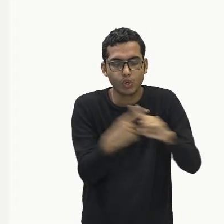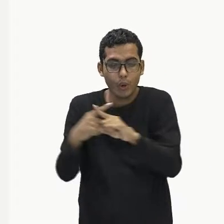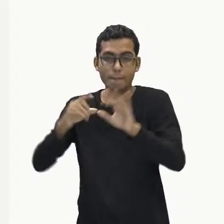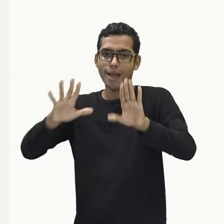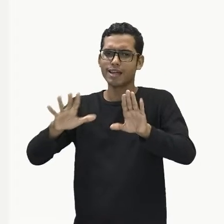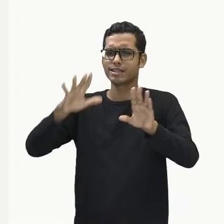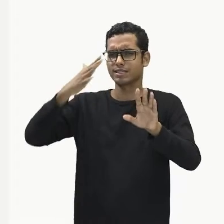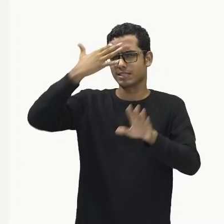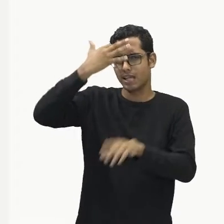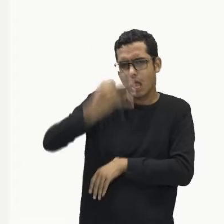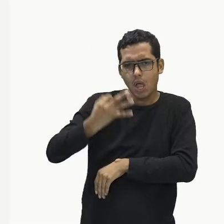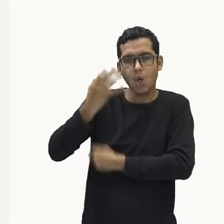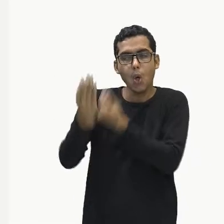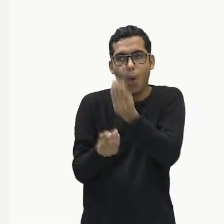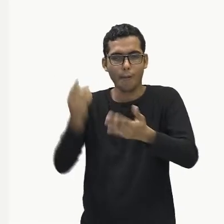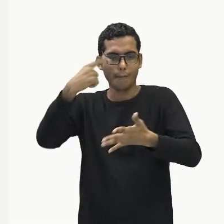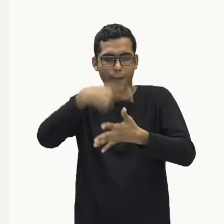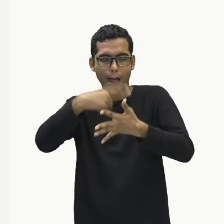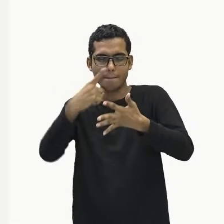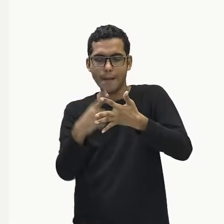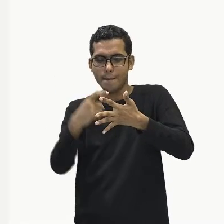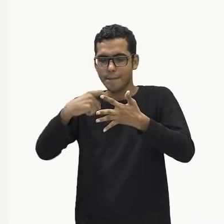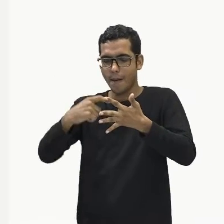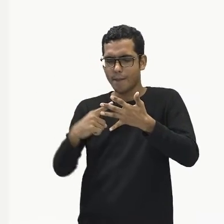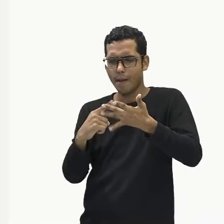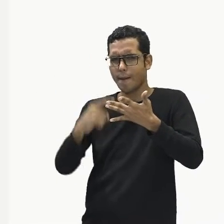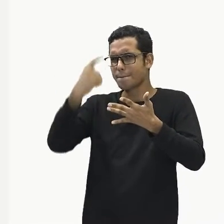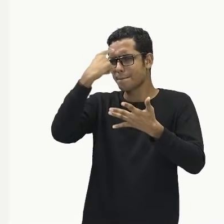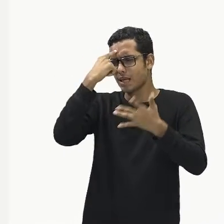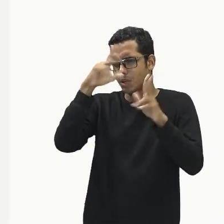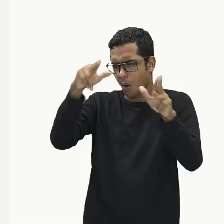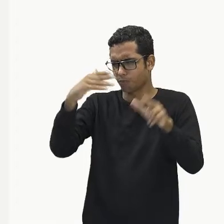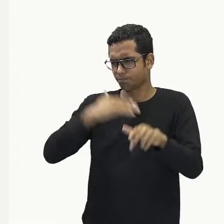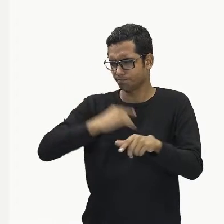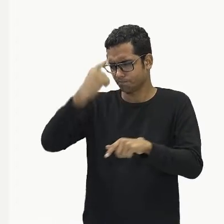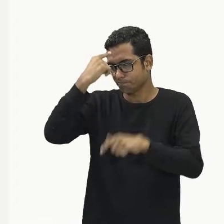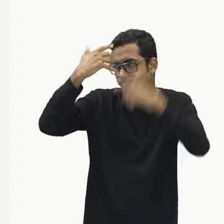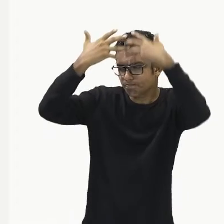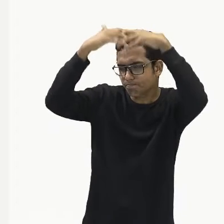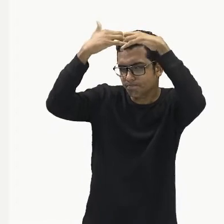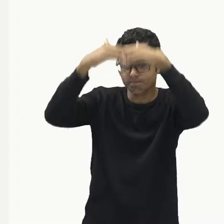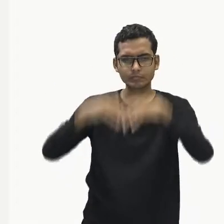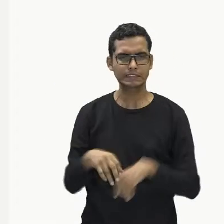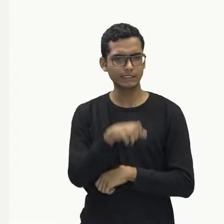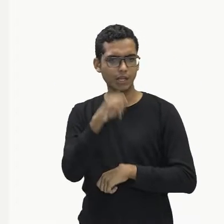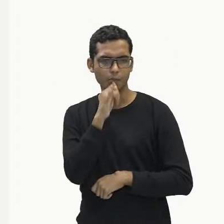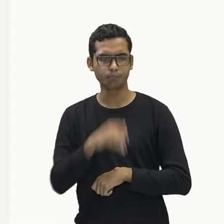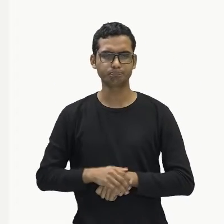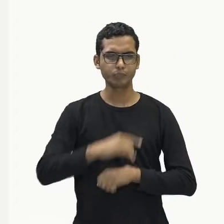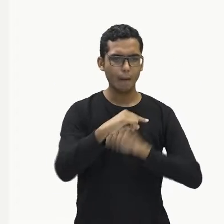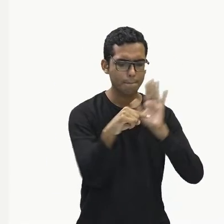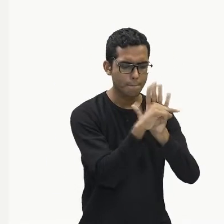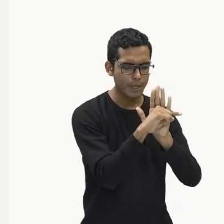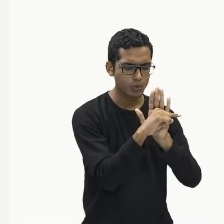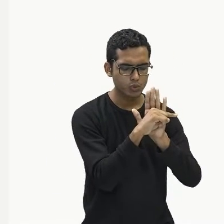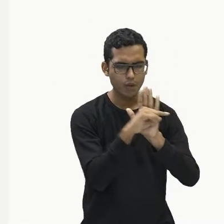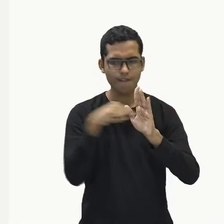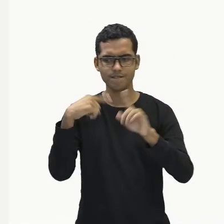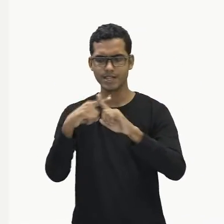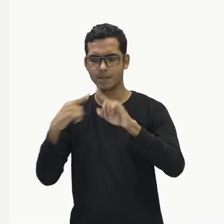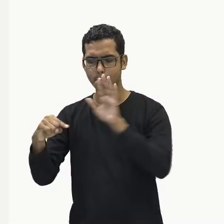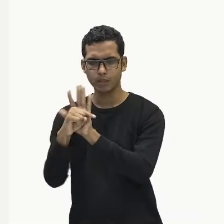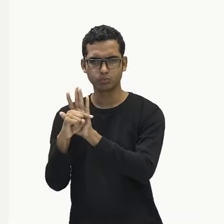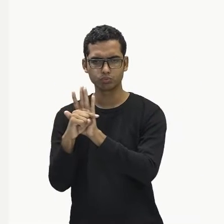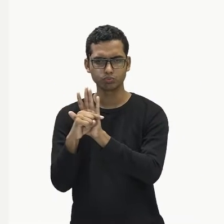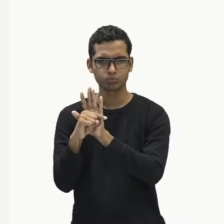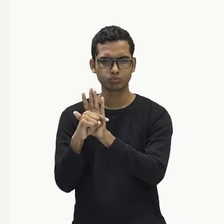se trabalhar com esse sinal. Mas pensa comigo, ó, menos multiplicado com menos. Lembre aqui